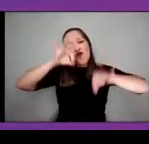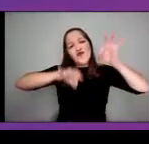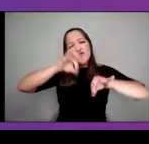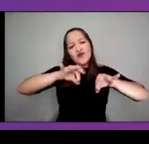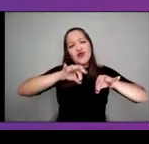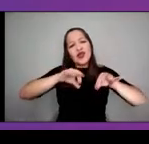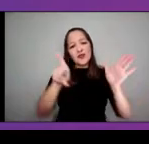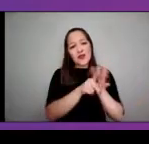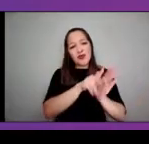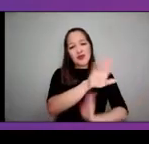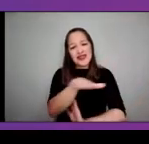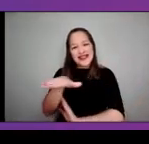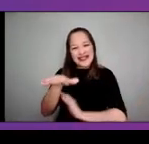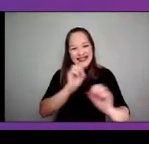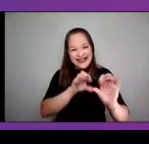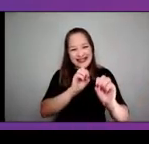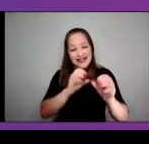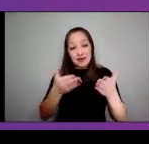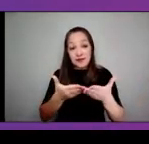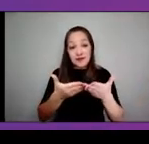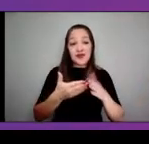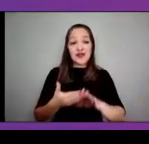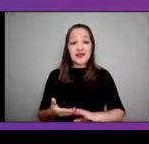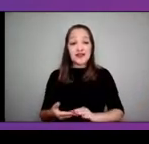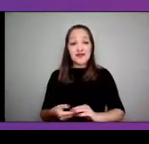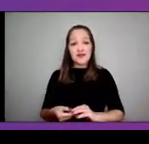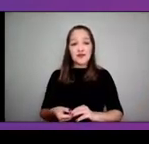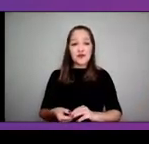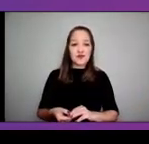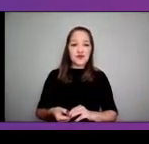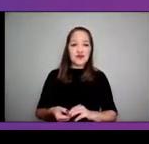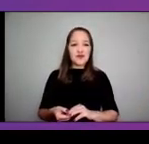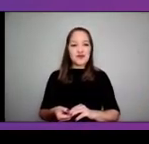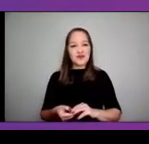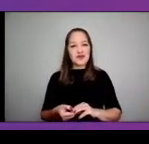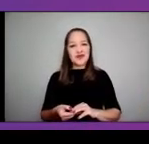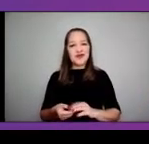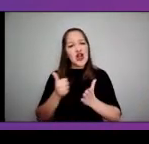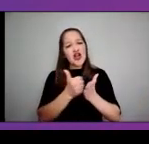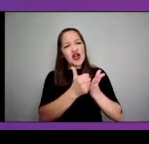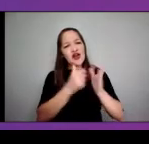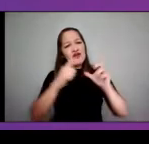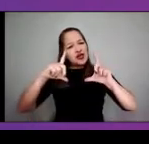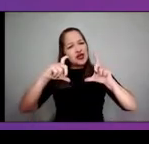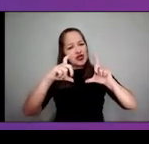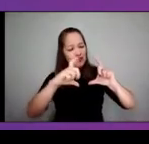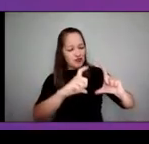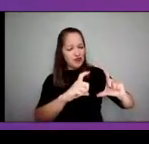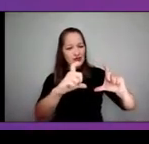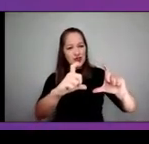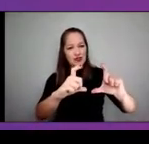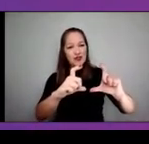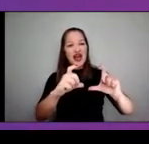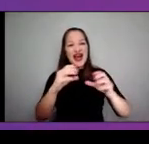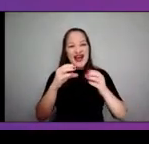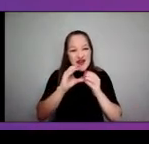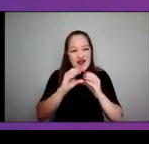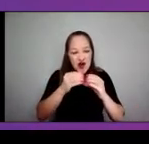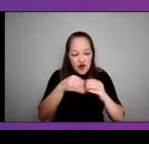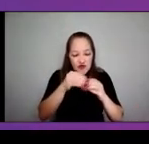aí é até com cabresto não diga ditas normais com câmeras com filme e tal né porque eram